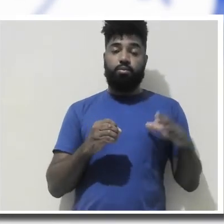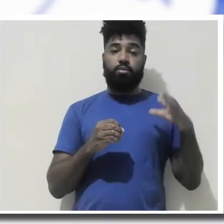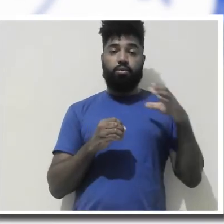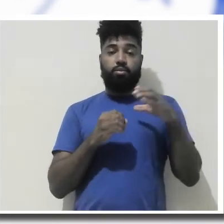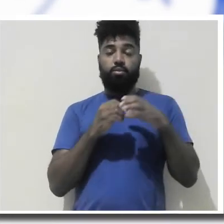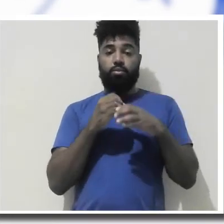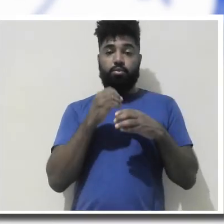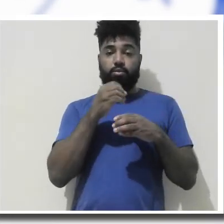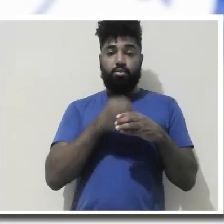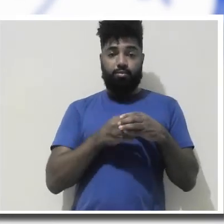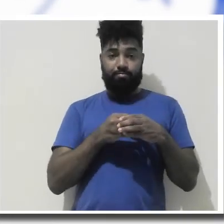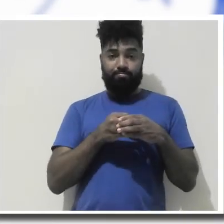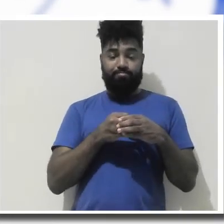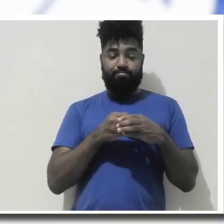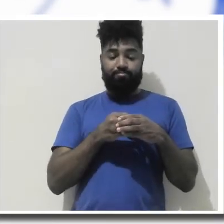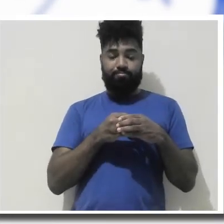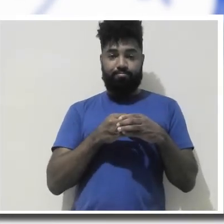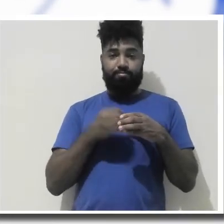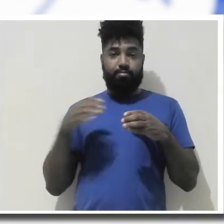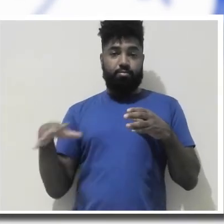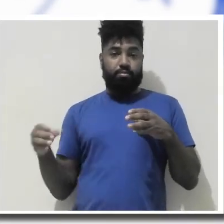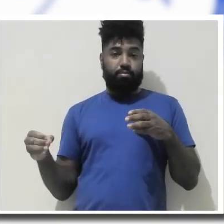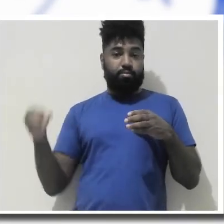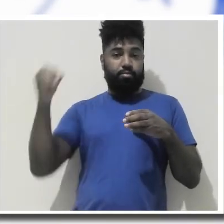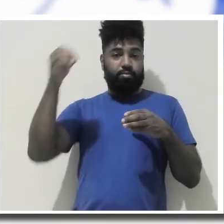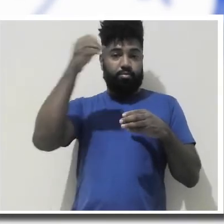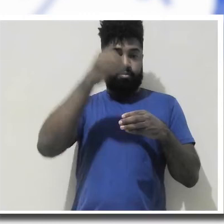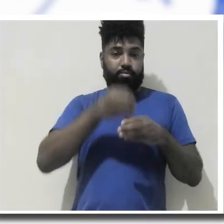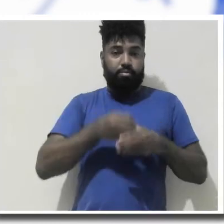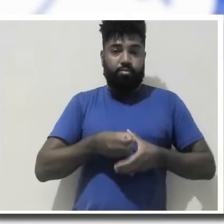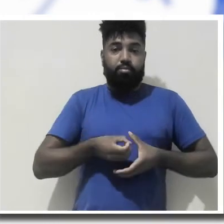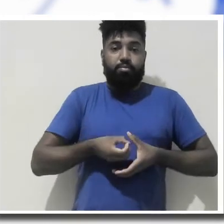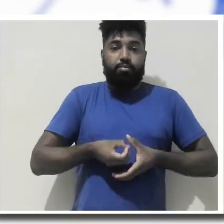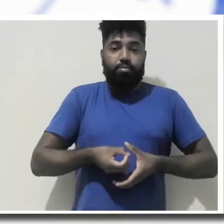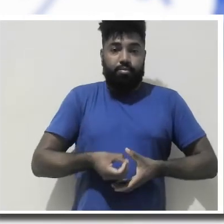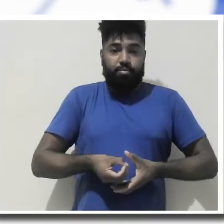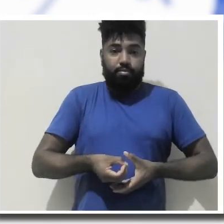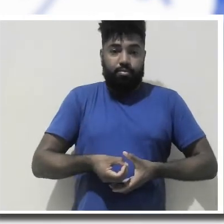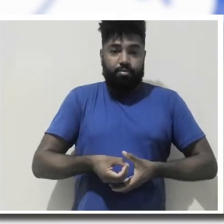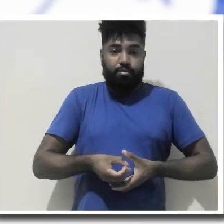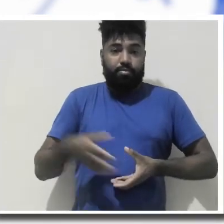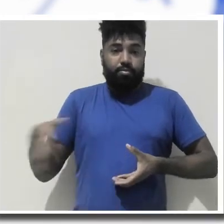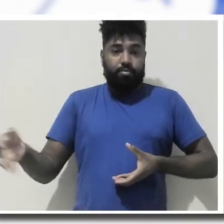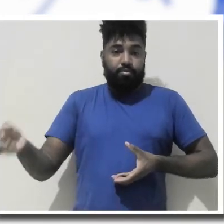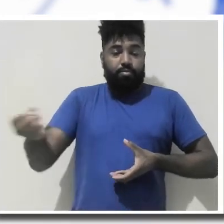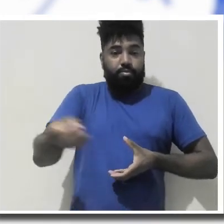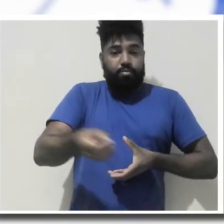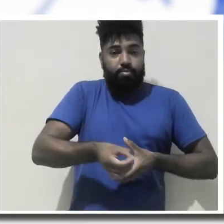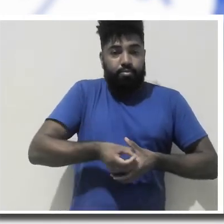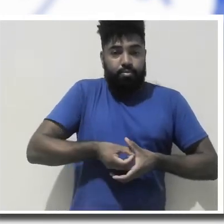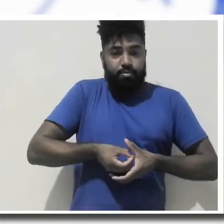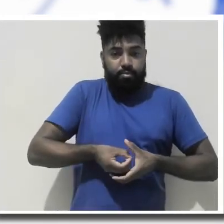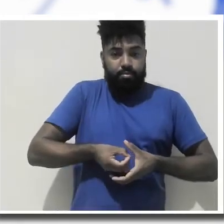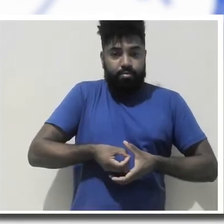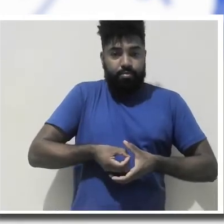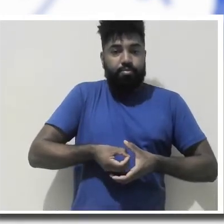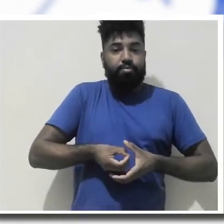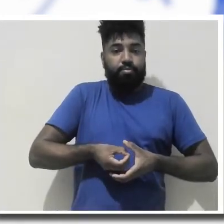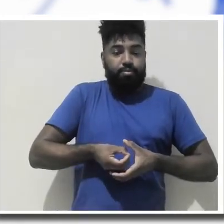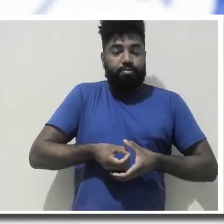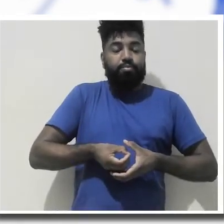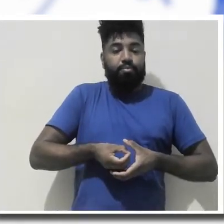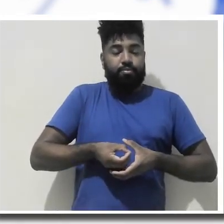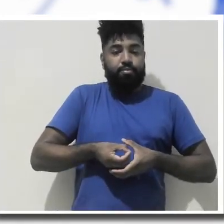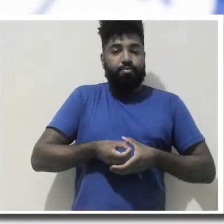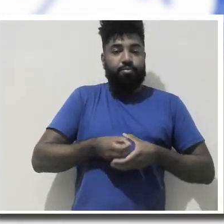dentro deste segundo, tá? Então, esse primeiro conjunto está dentro desse segundo